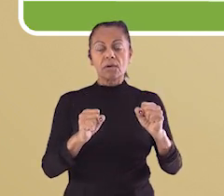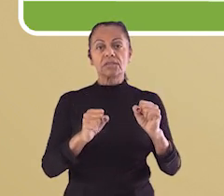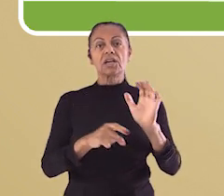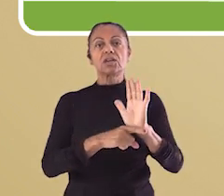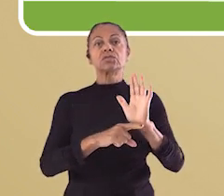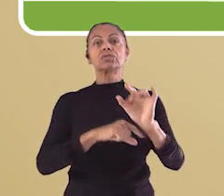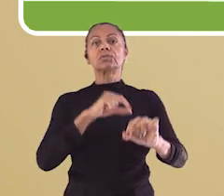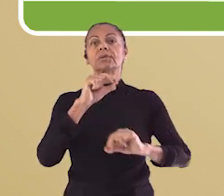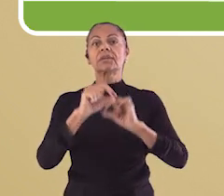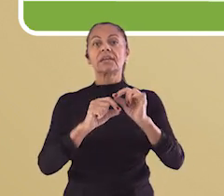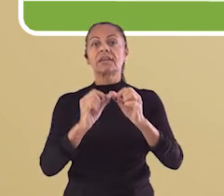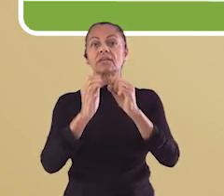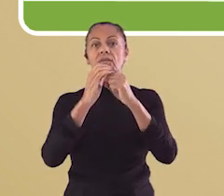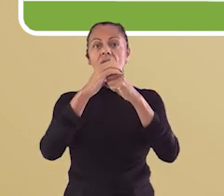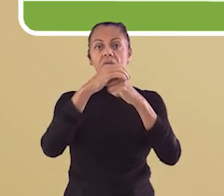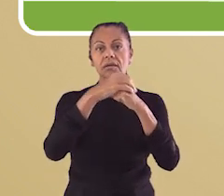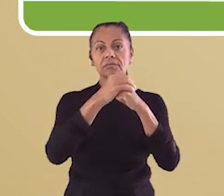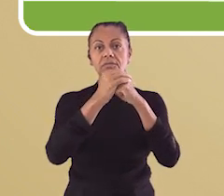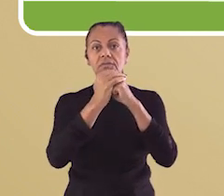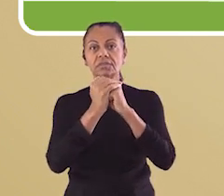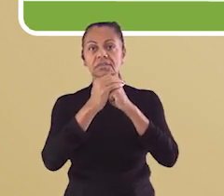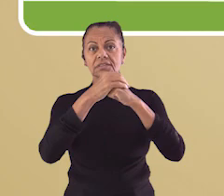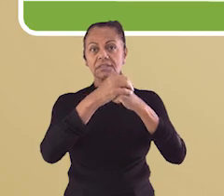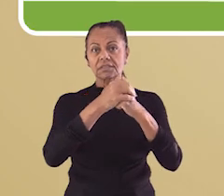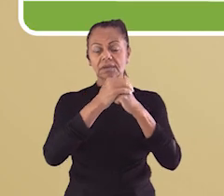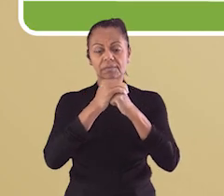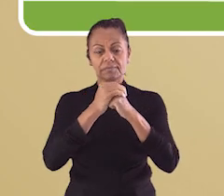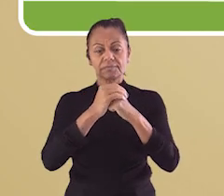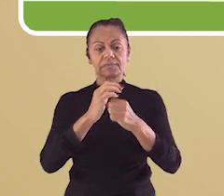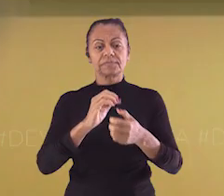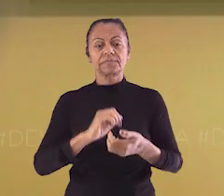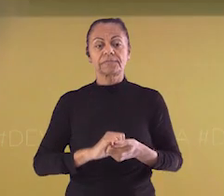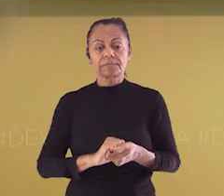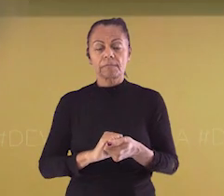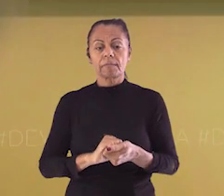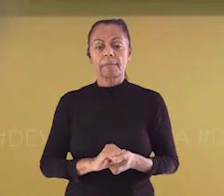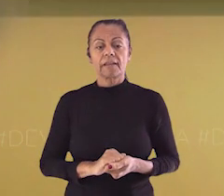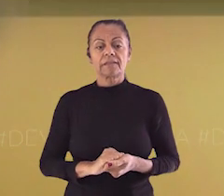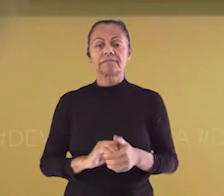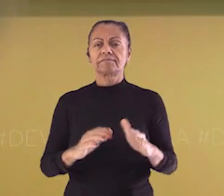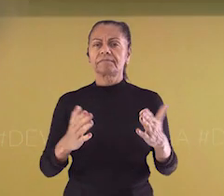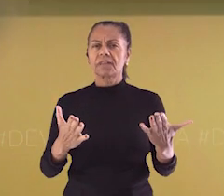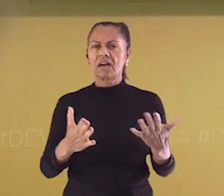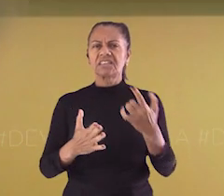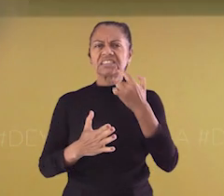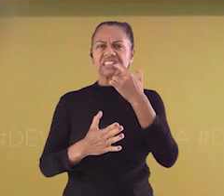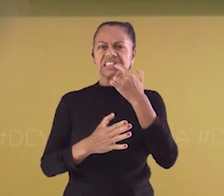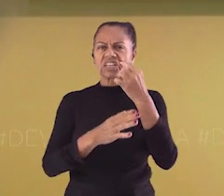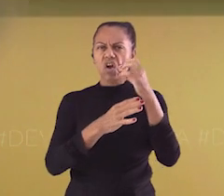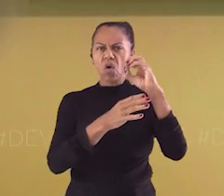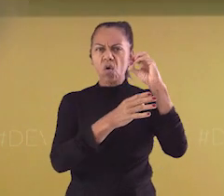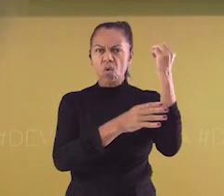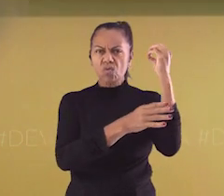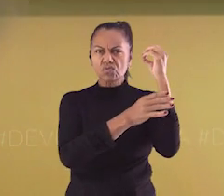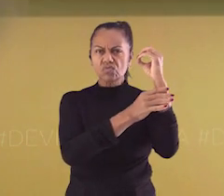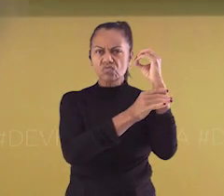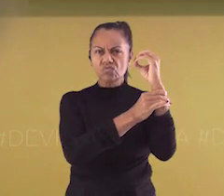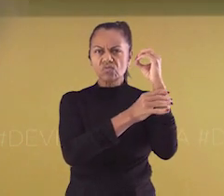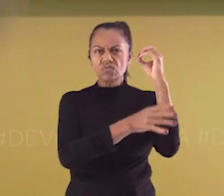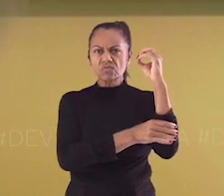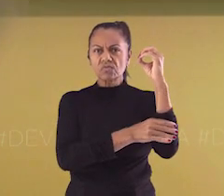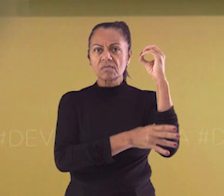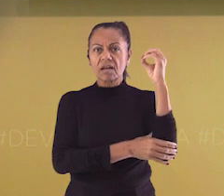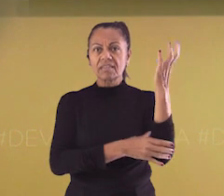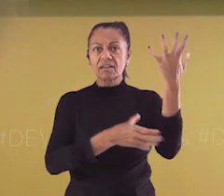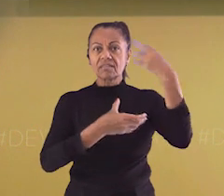caso os ossos ficam no lugar com a ajuda dos ligamentos. Agora vamos pensar em uma coisa. Como vimos,